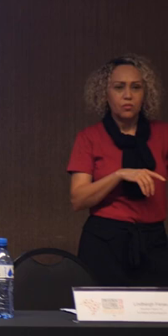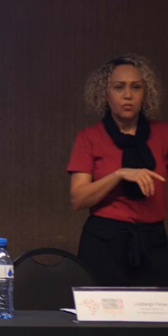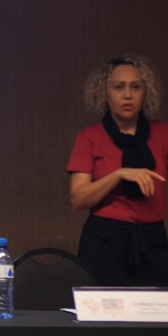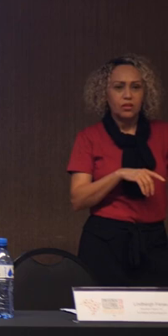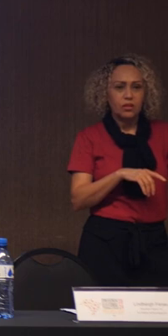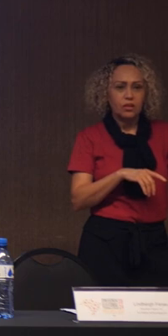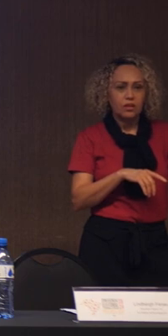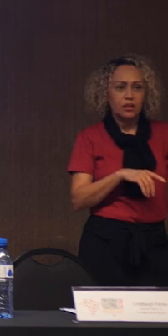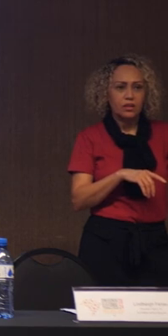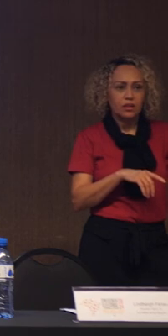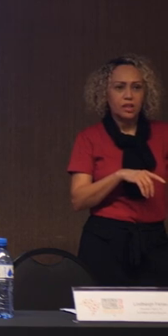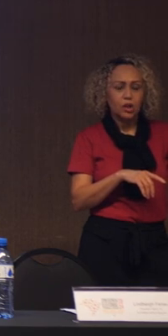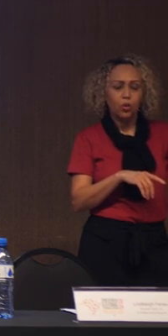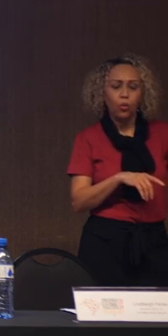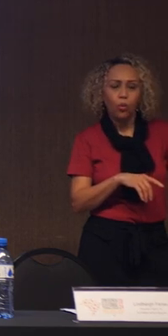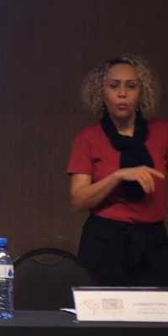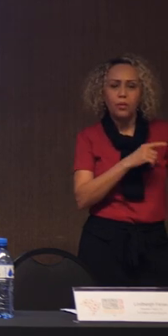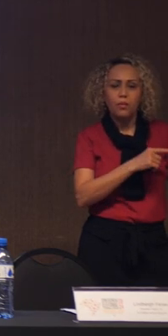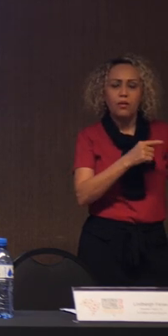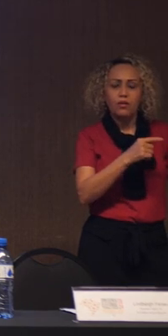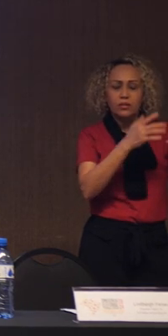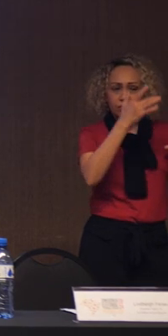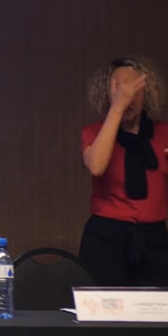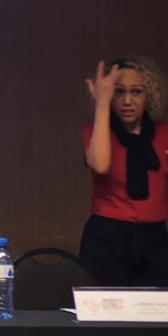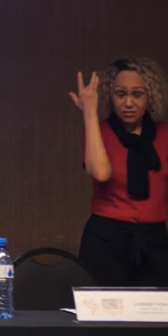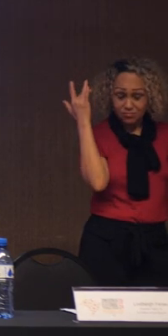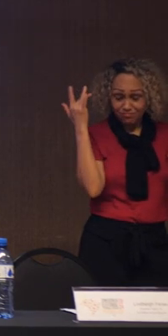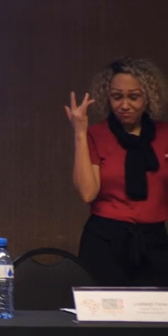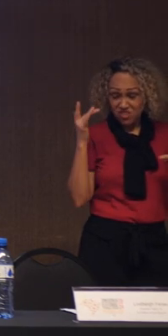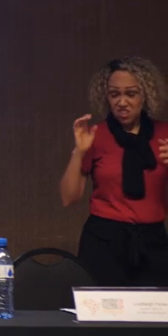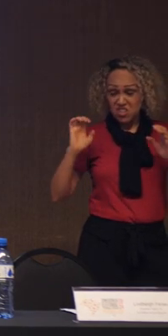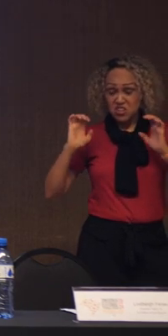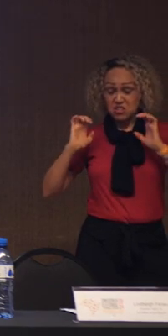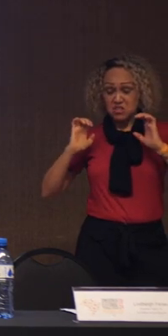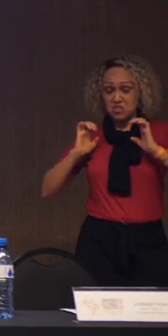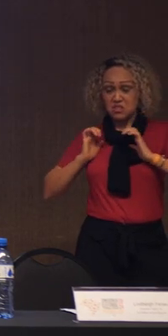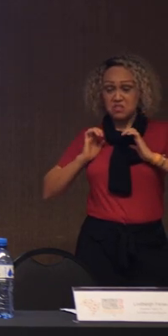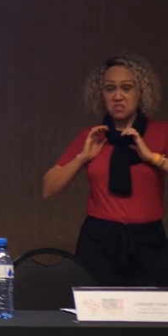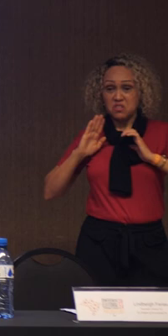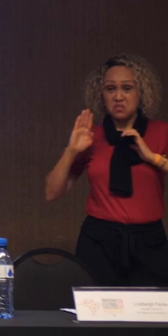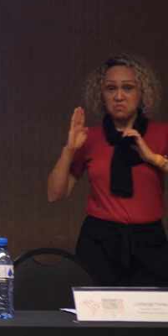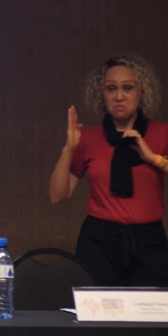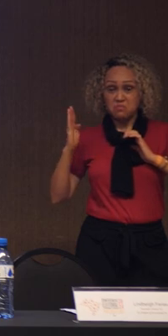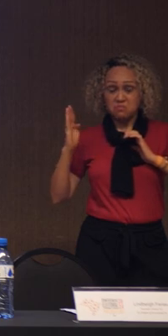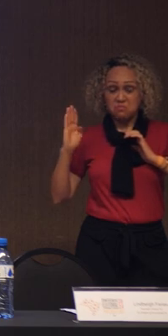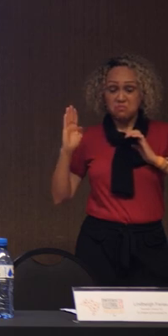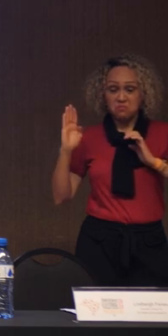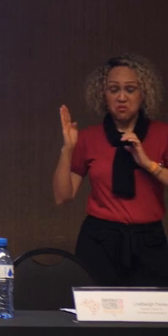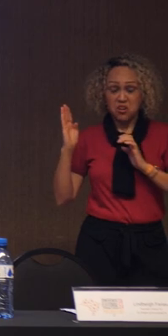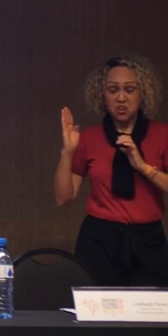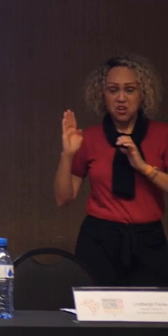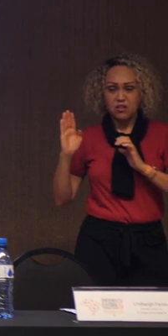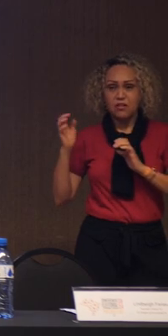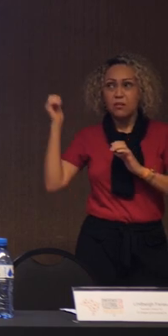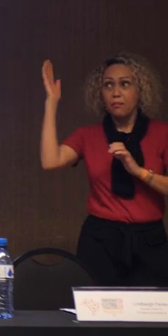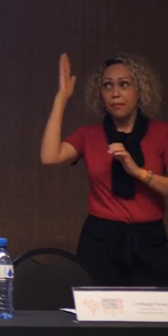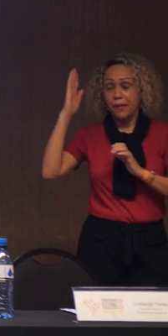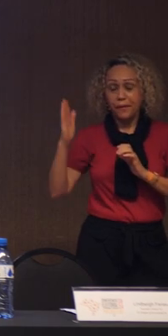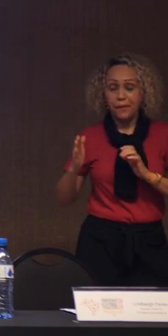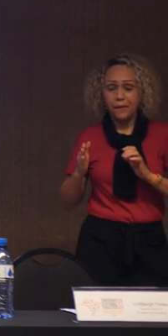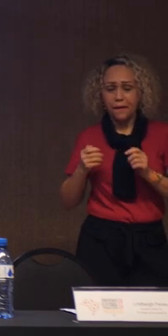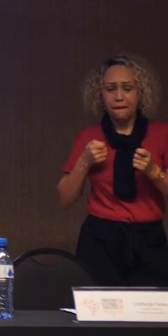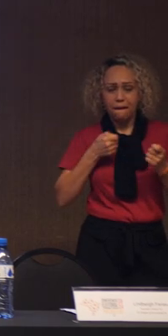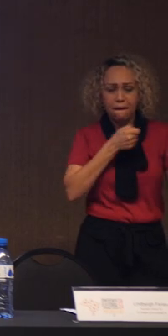foram cirurgicamente atacados pela burguesia brasileira no Mensalão, e nós não passamos esse Mensalão a limpo